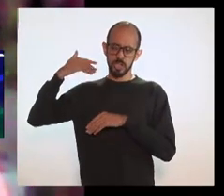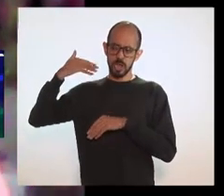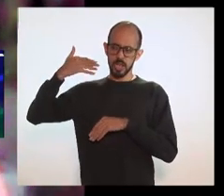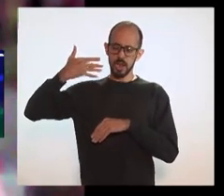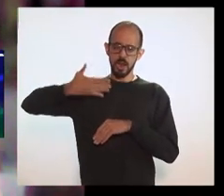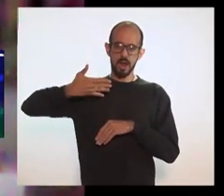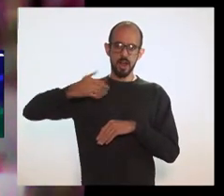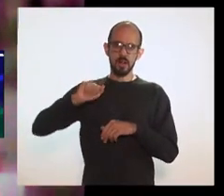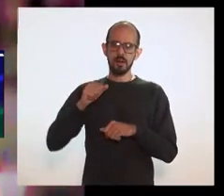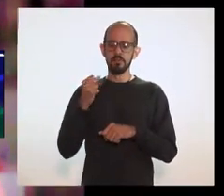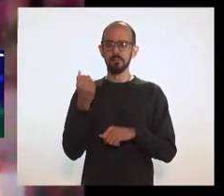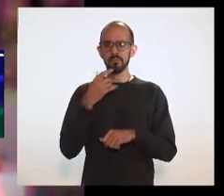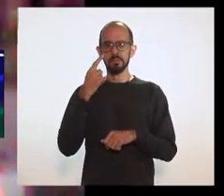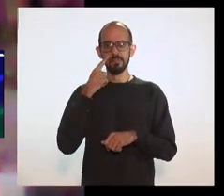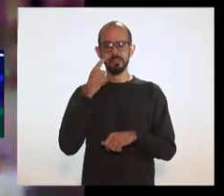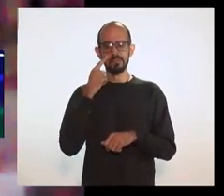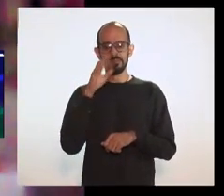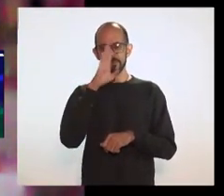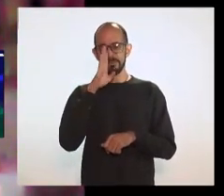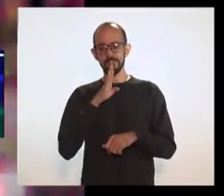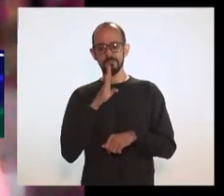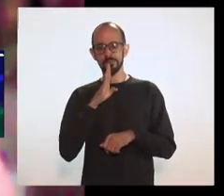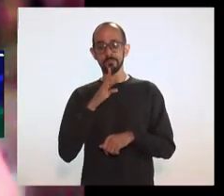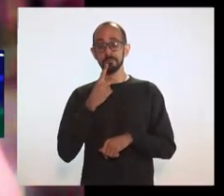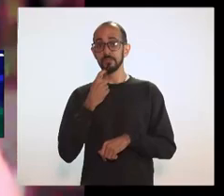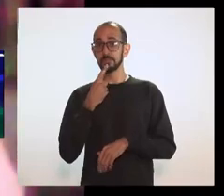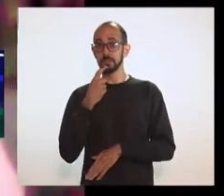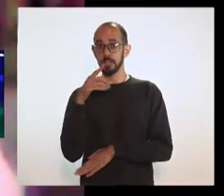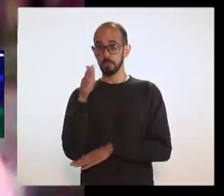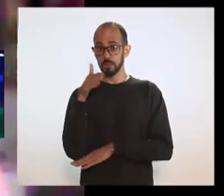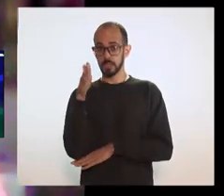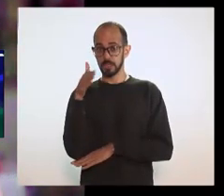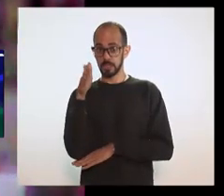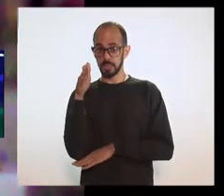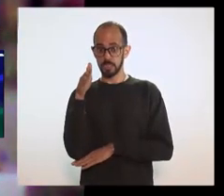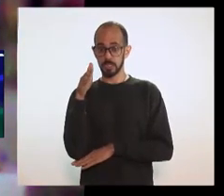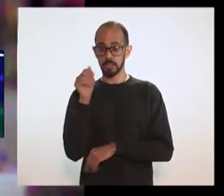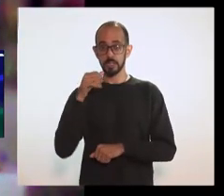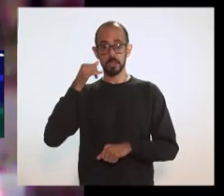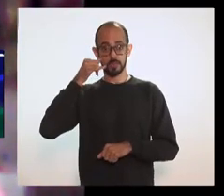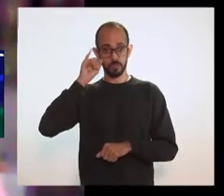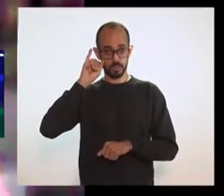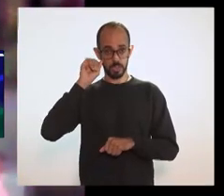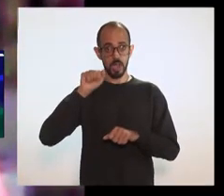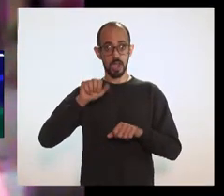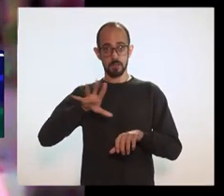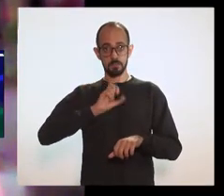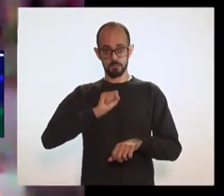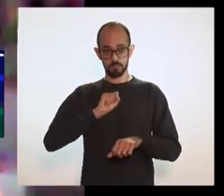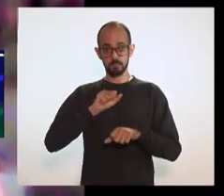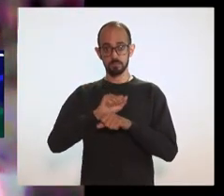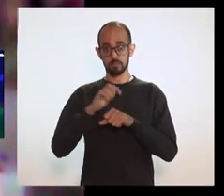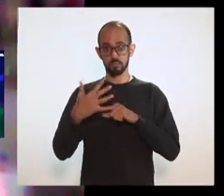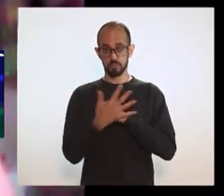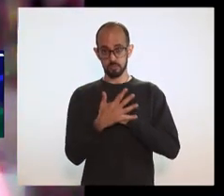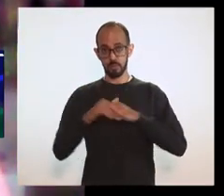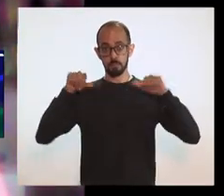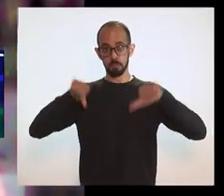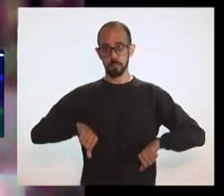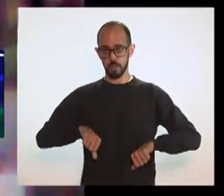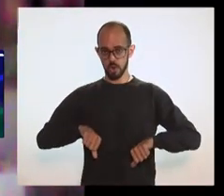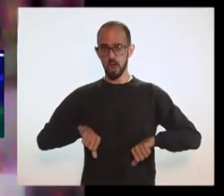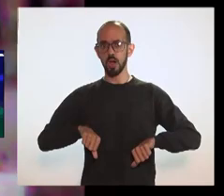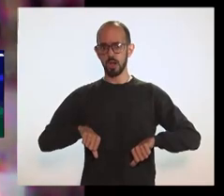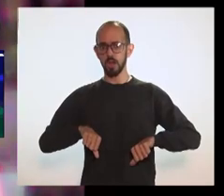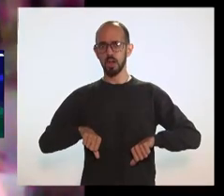inteiro entrar em bandeira vermelha, adotar posições de precaução para evitar um colapso ainda maior do